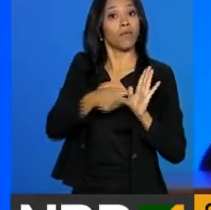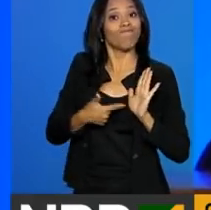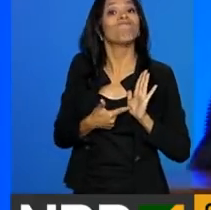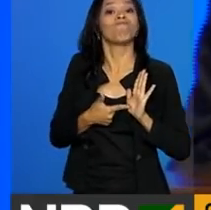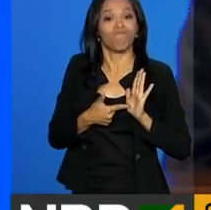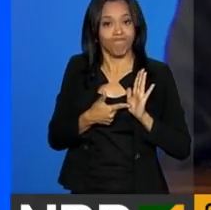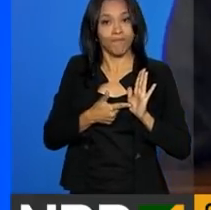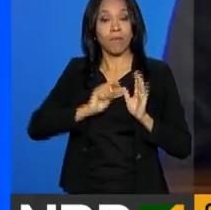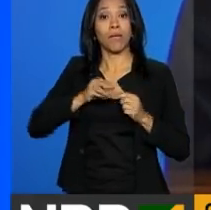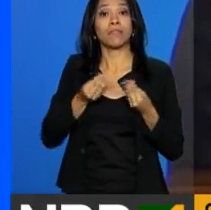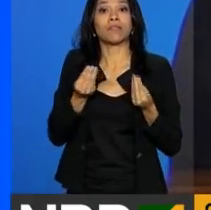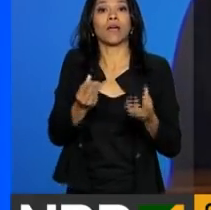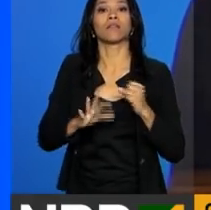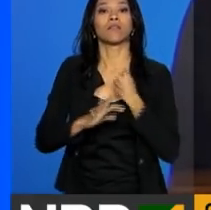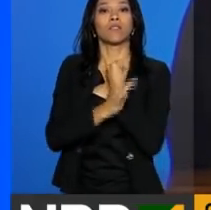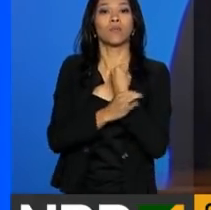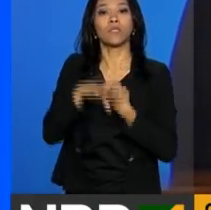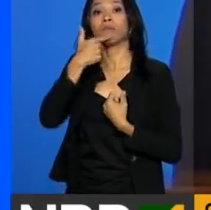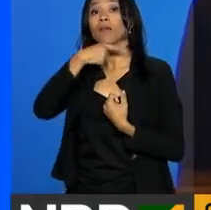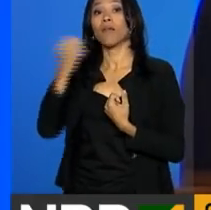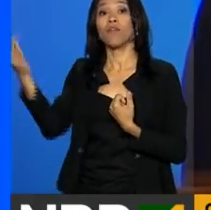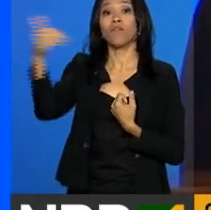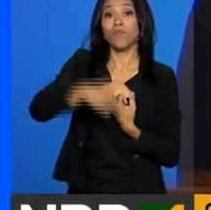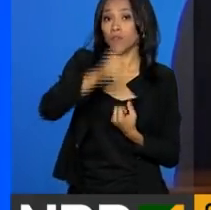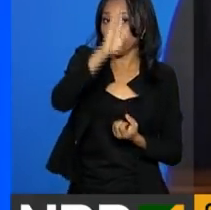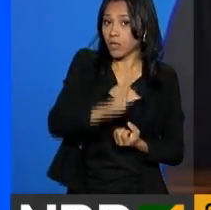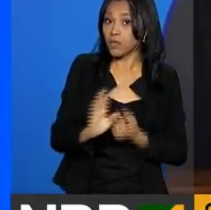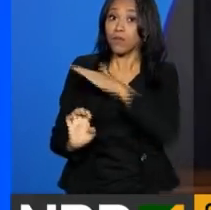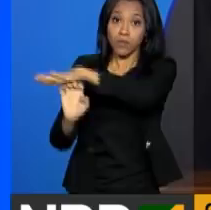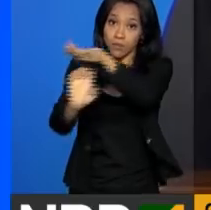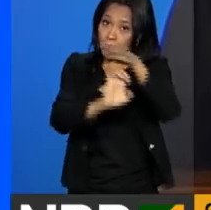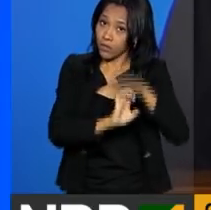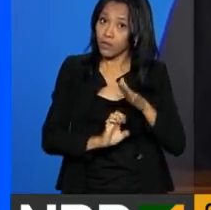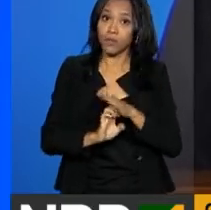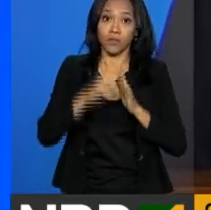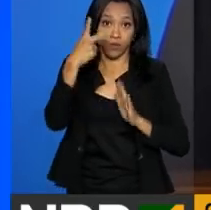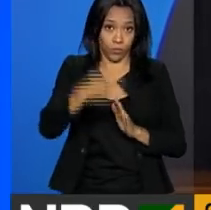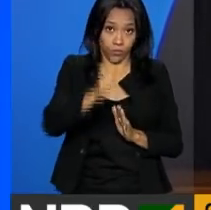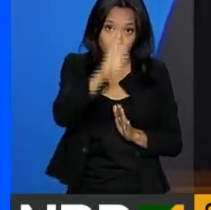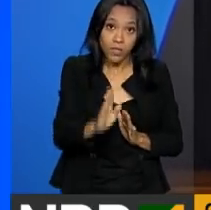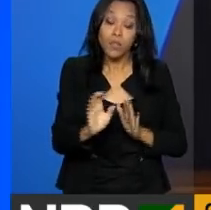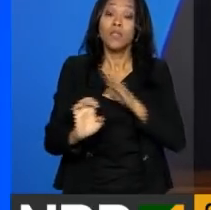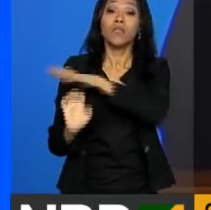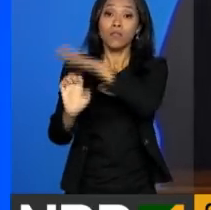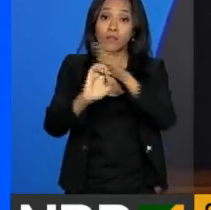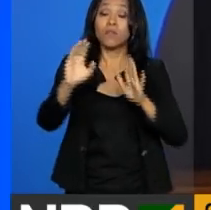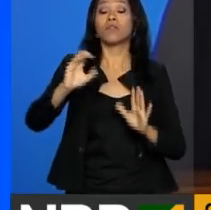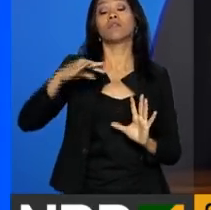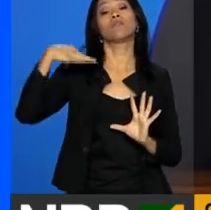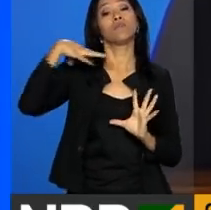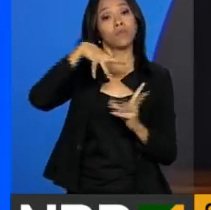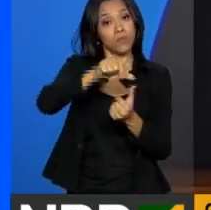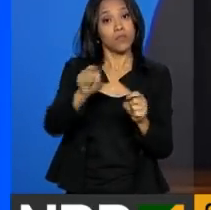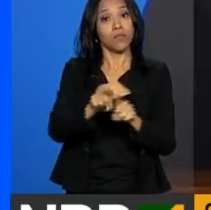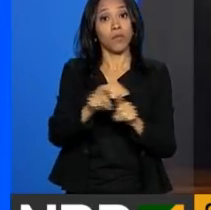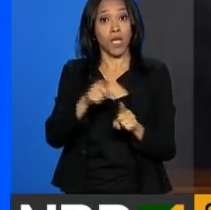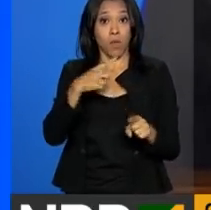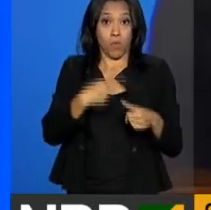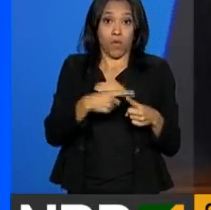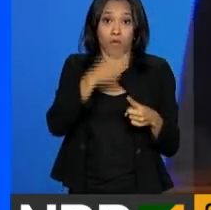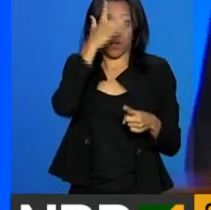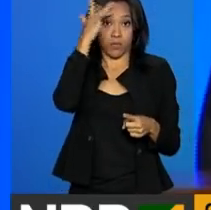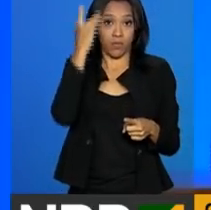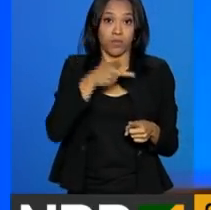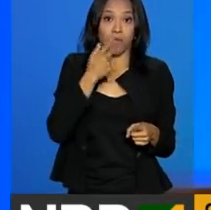segurança jurídica aos investimentos nacionais e estrangeiros porque as pessoas vão dizer olha não nós sabemos que